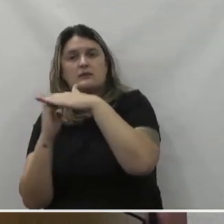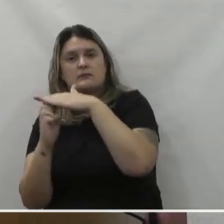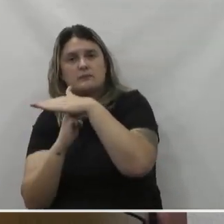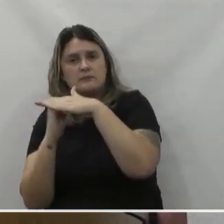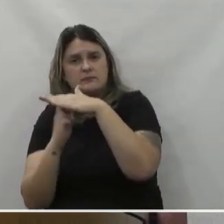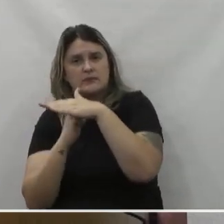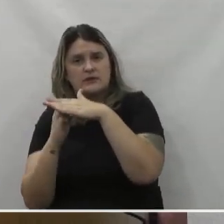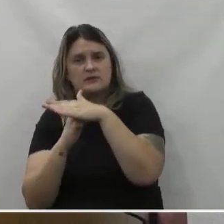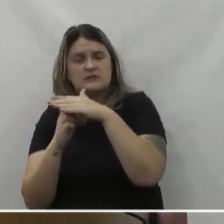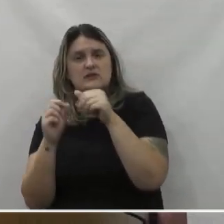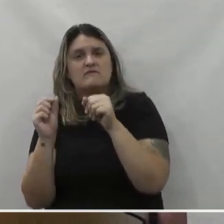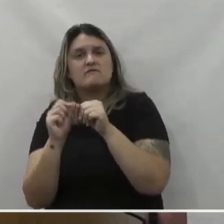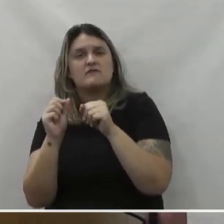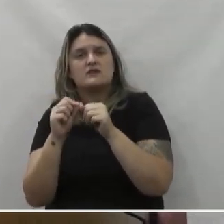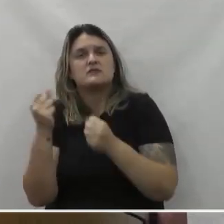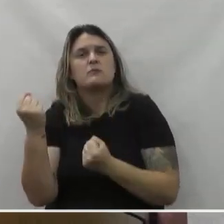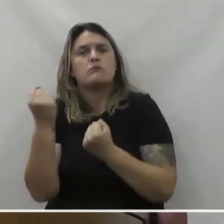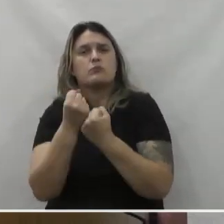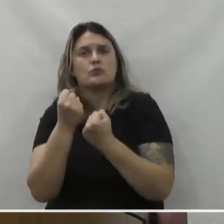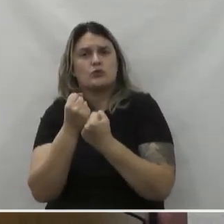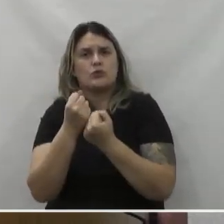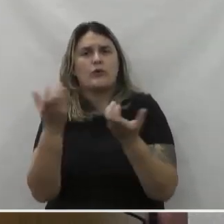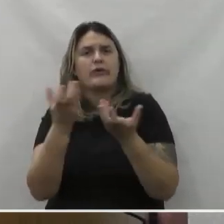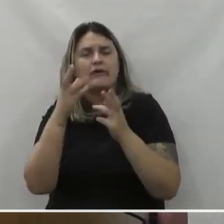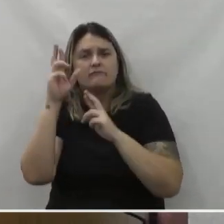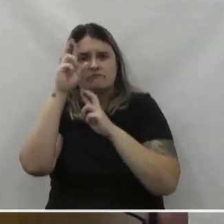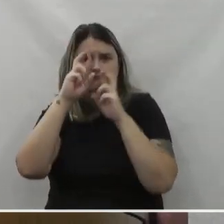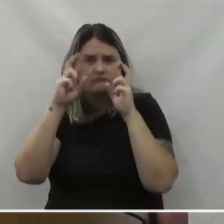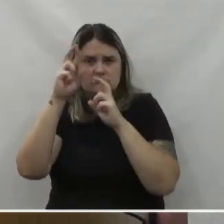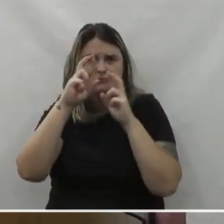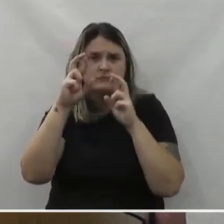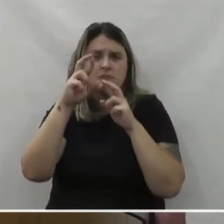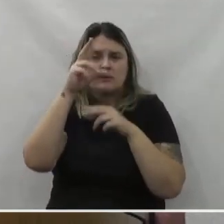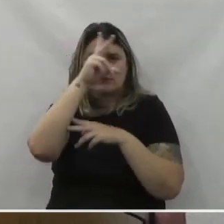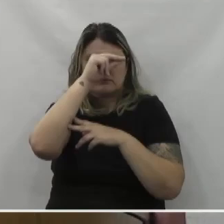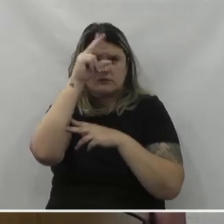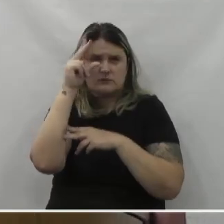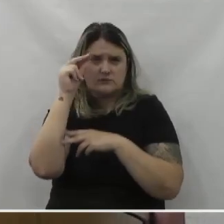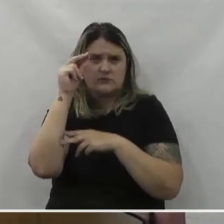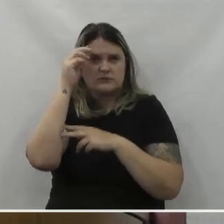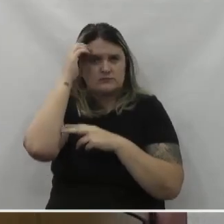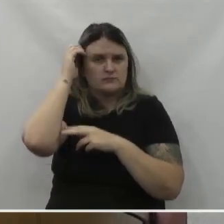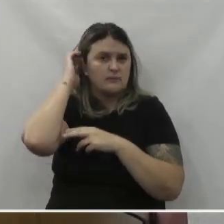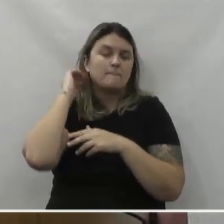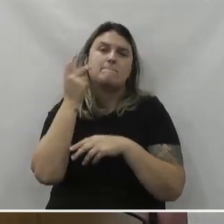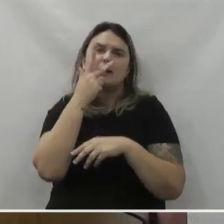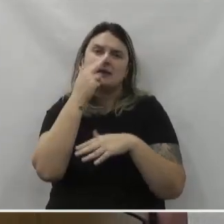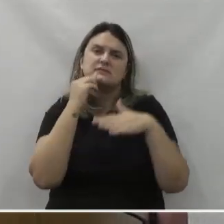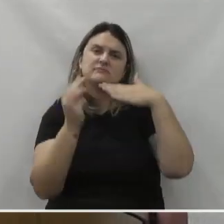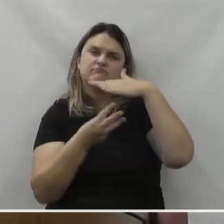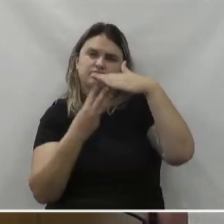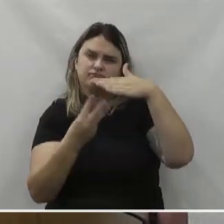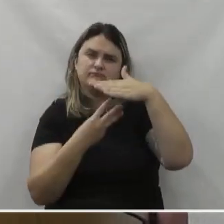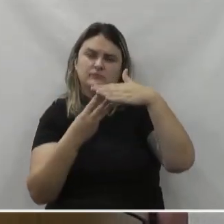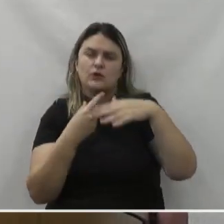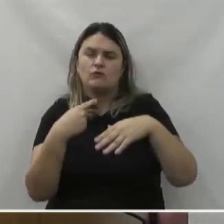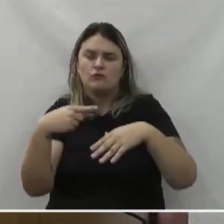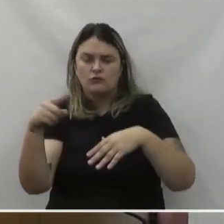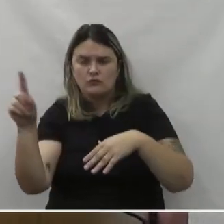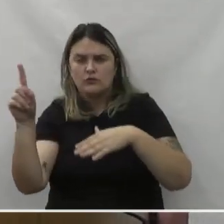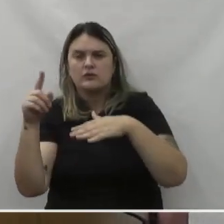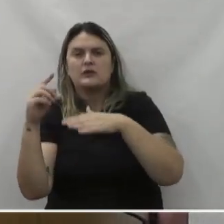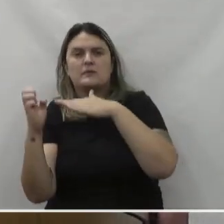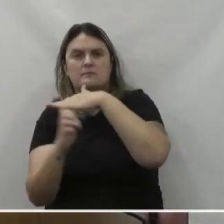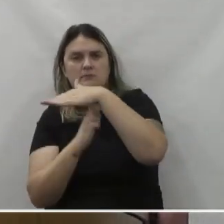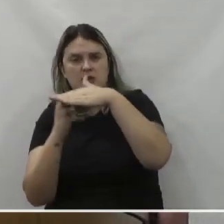para prestar esse serviço de fiscalização da prefeitura. A gente também foi lá até a empresa que faz esse trabalho